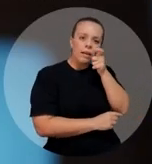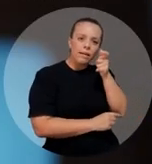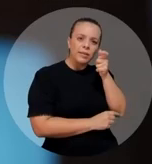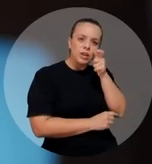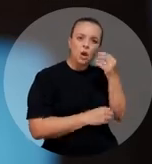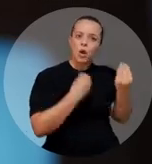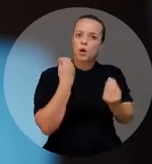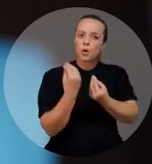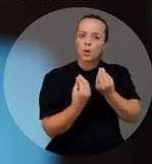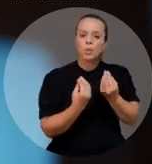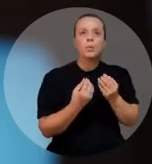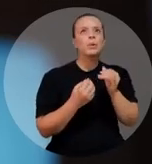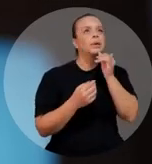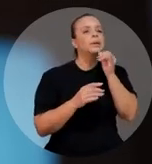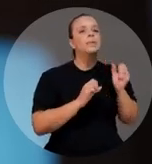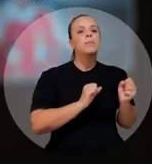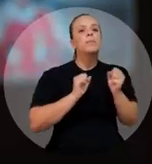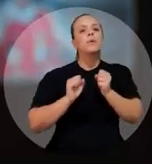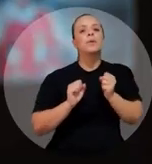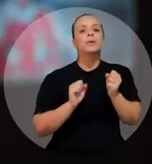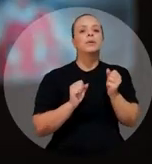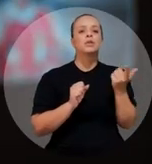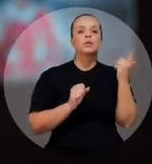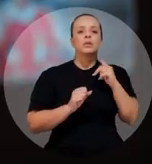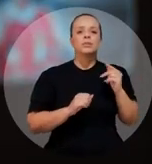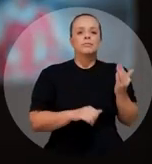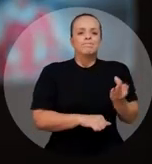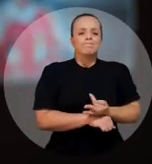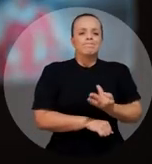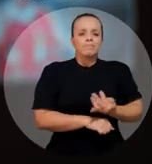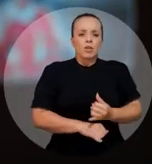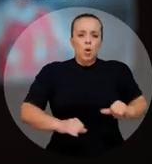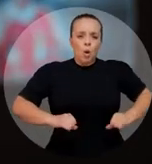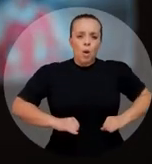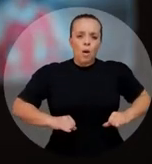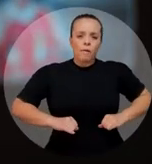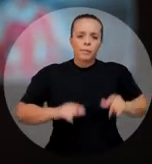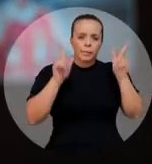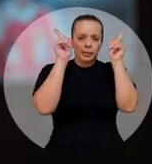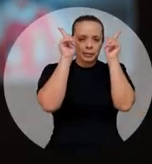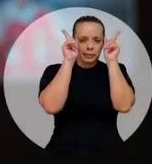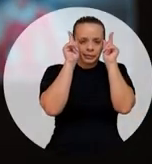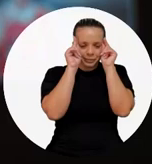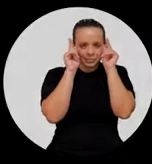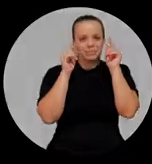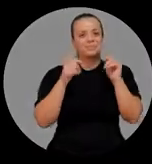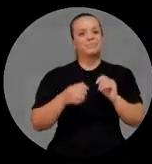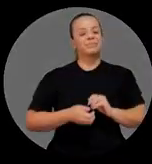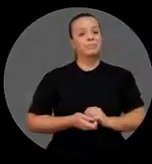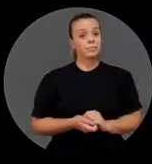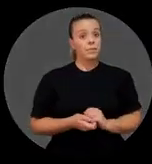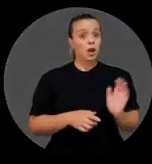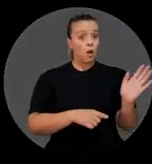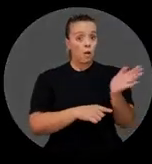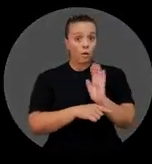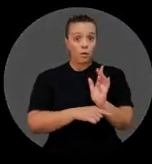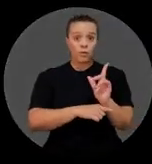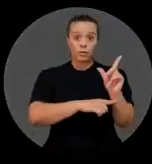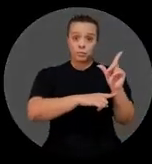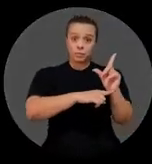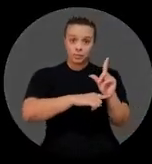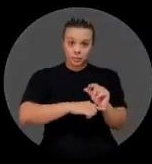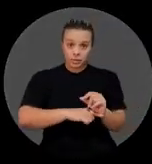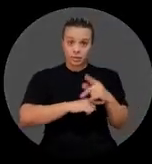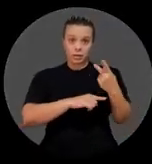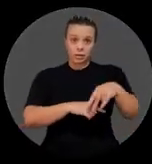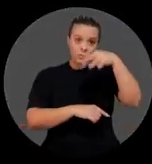isso pode, de alguma forma, aliviar a dor da existência de cada um que tem dentro do peito. Um curta-metragem em Mato Grosso para